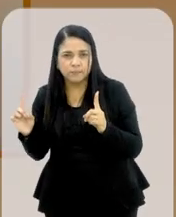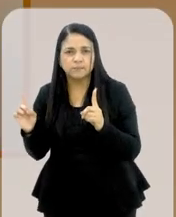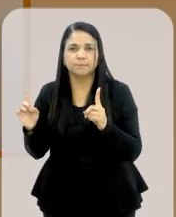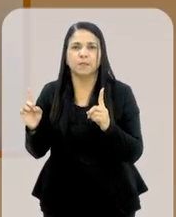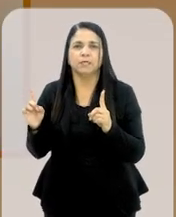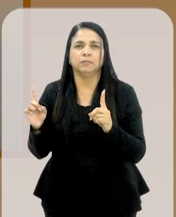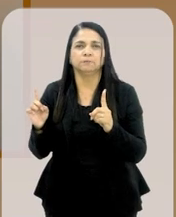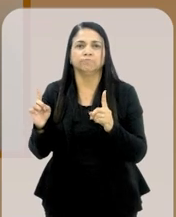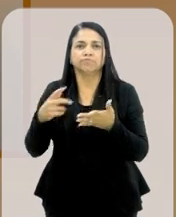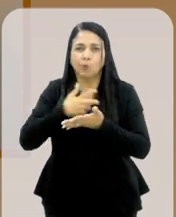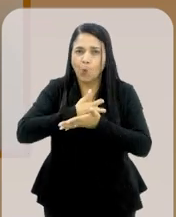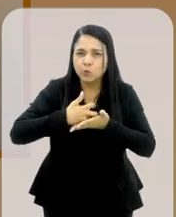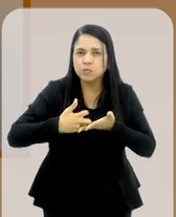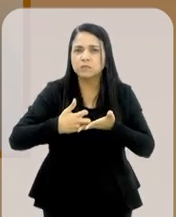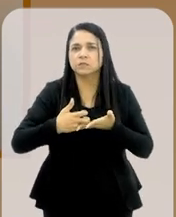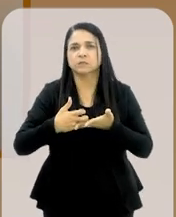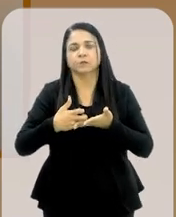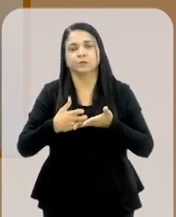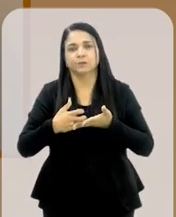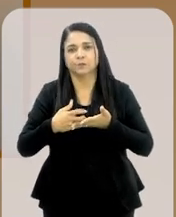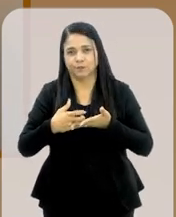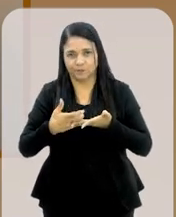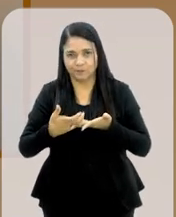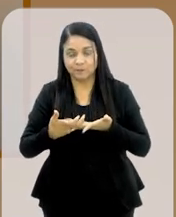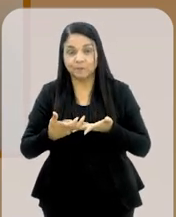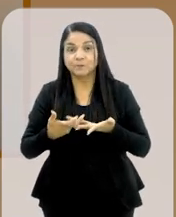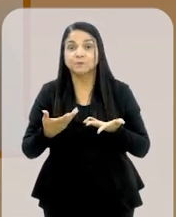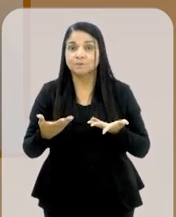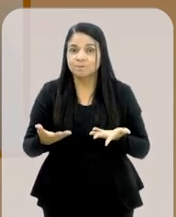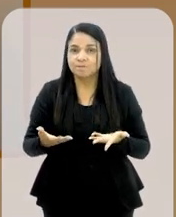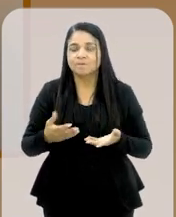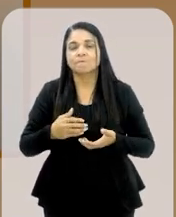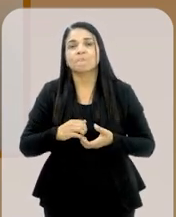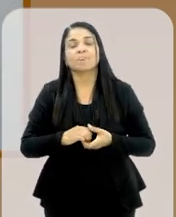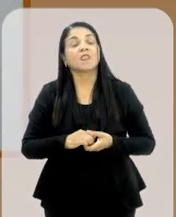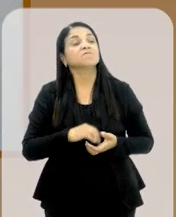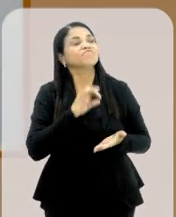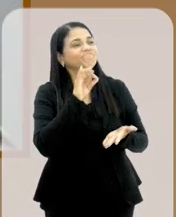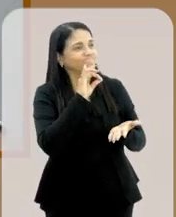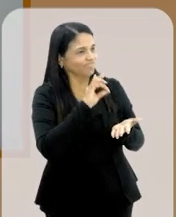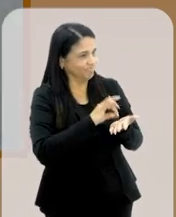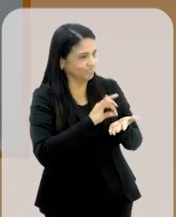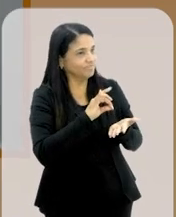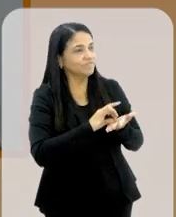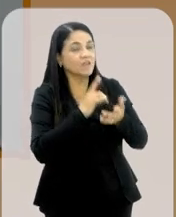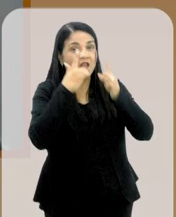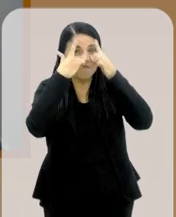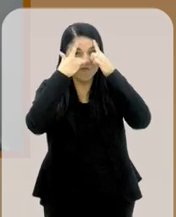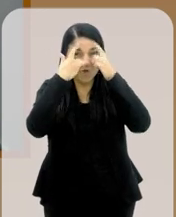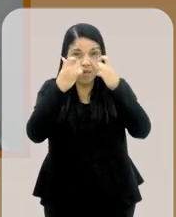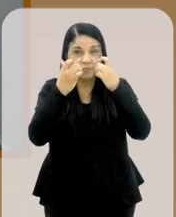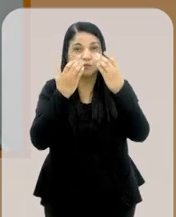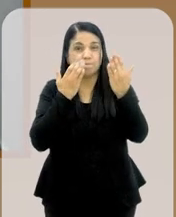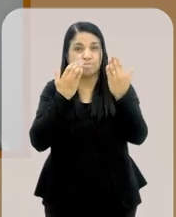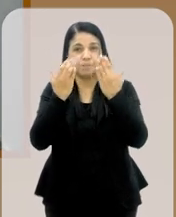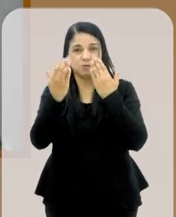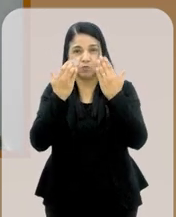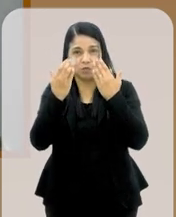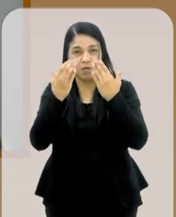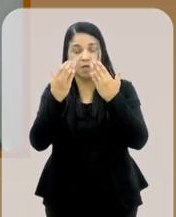reparação, afastamento, condenação em função de tudo isso, né? É verdade, a